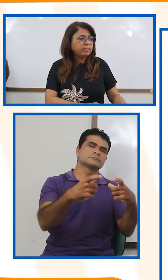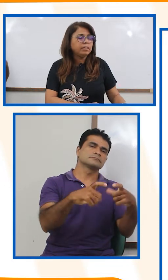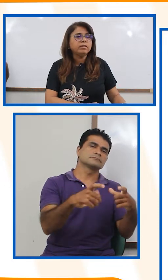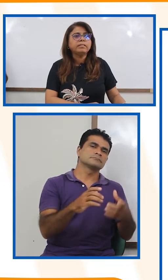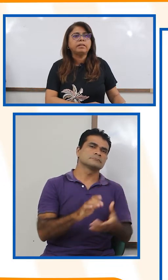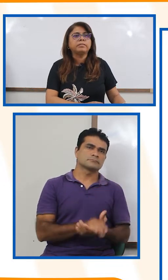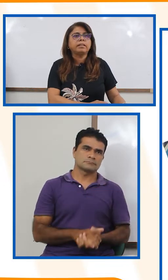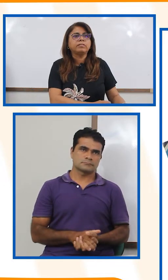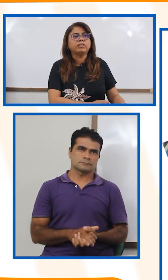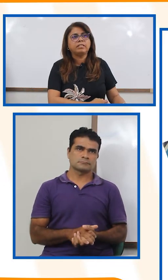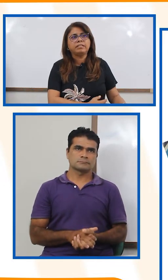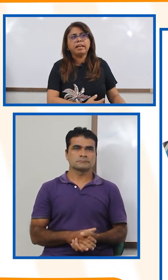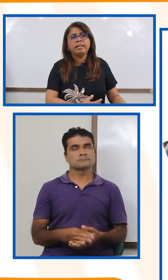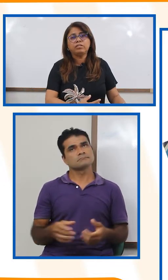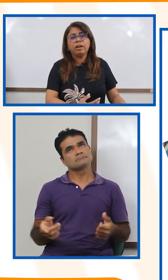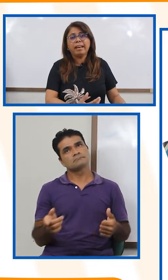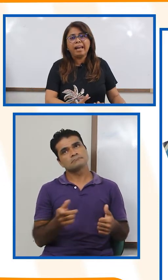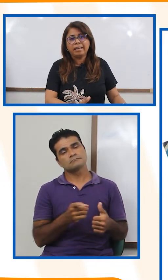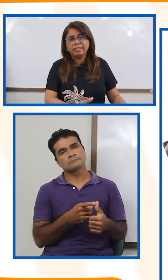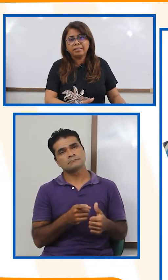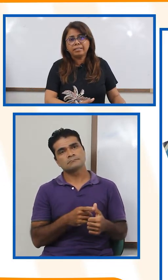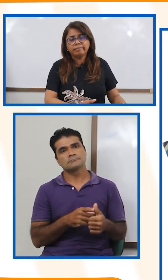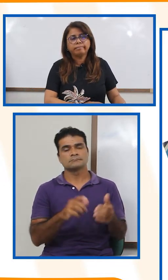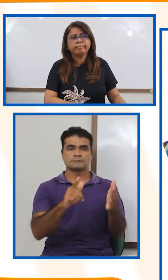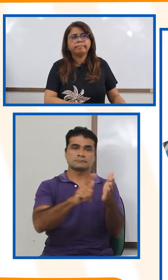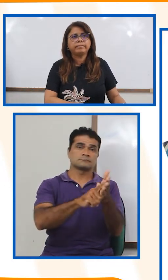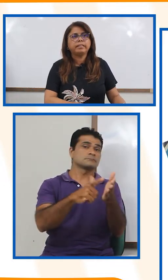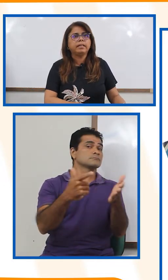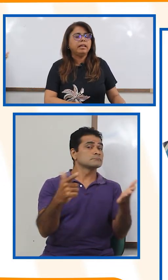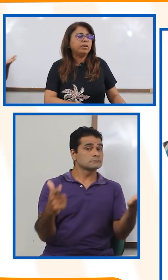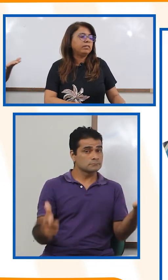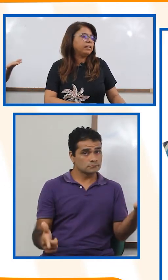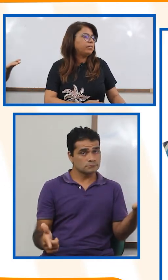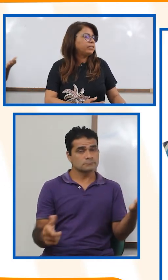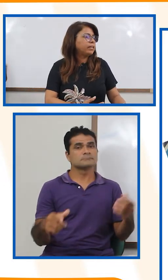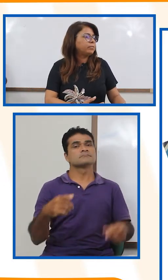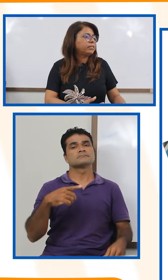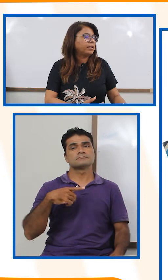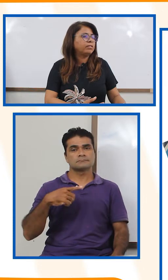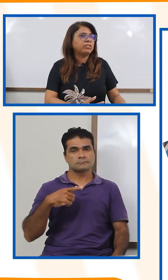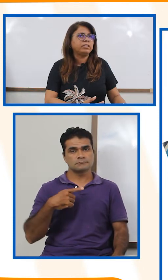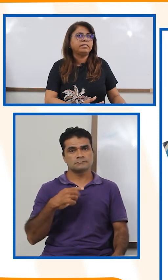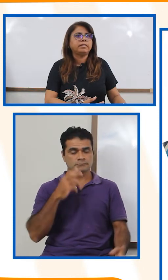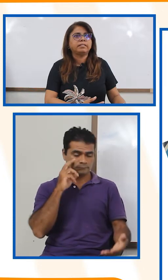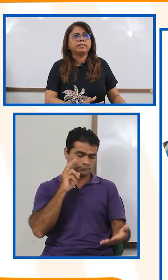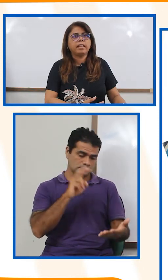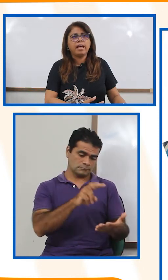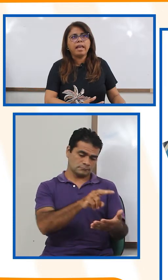Bem, nós encontramos a notícia em jornais, nós encontramamos